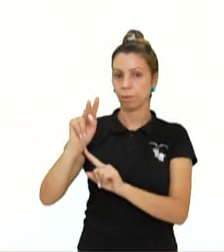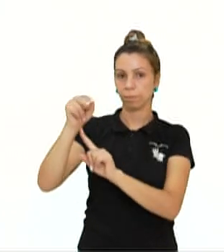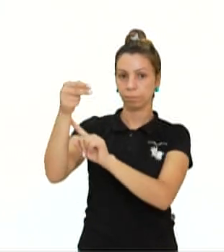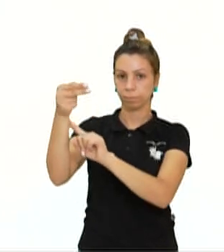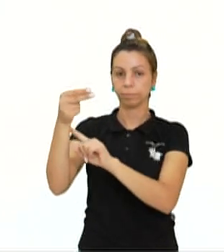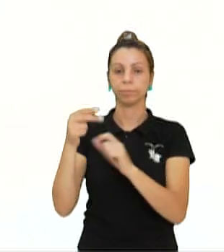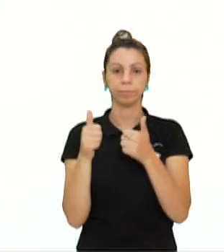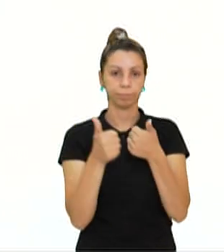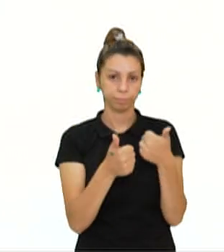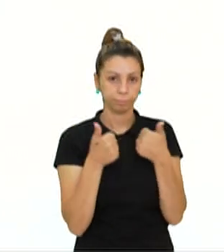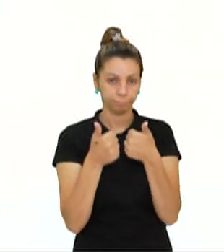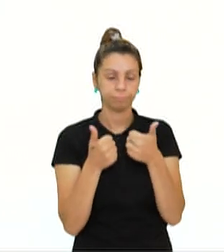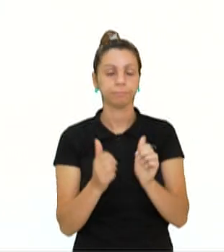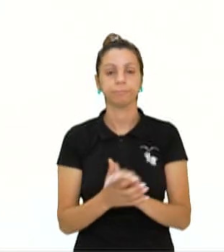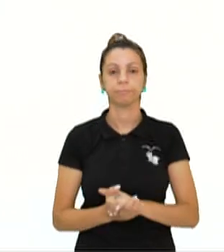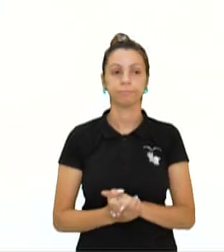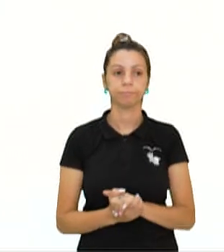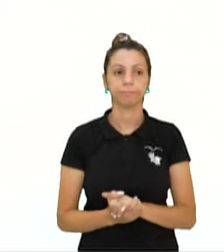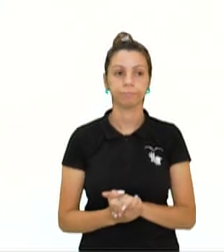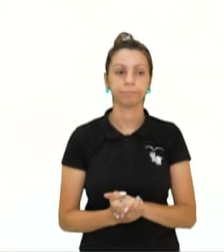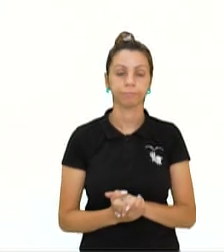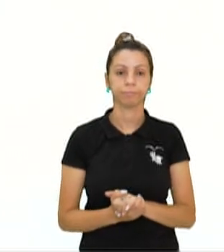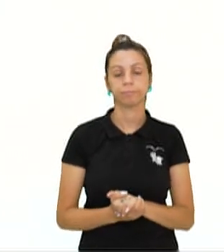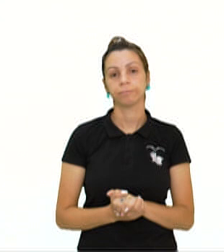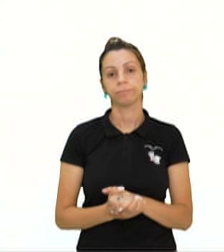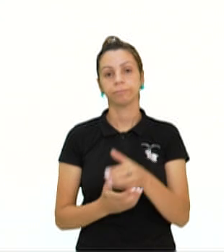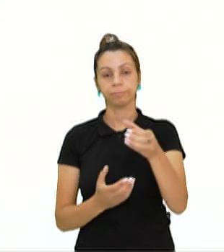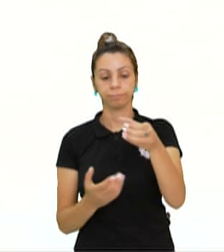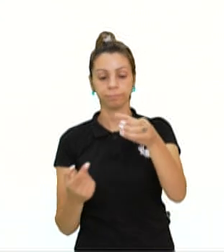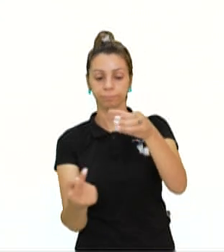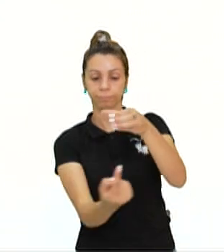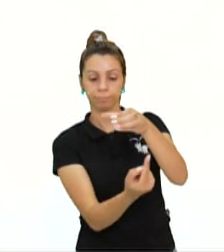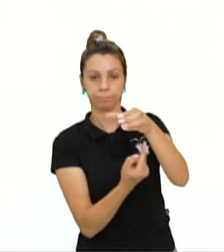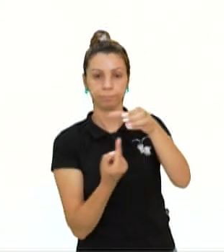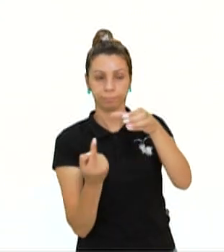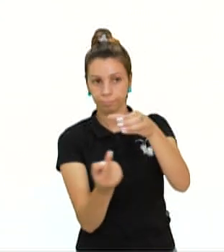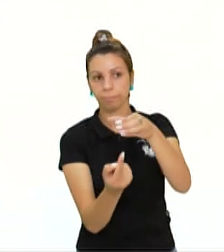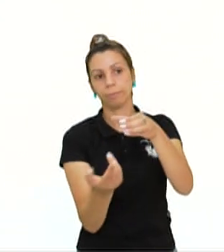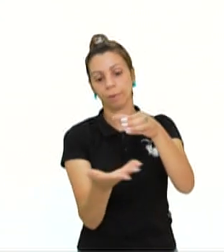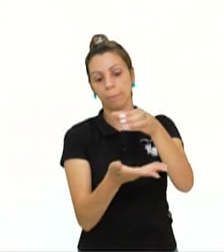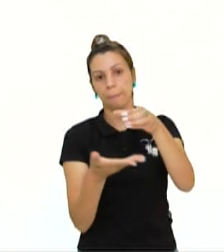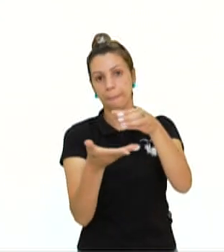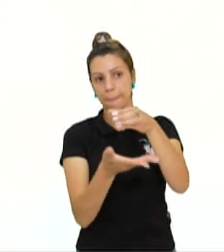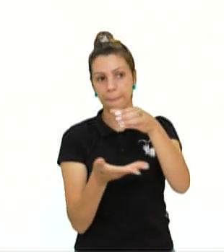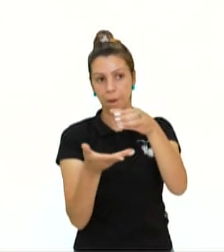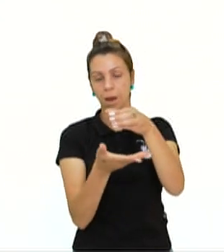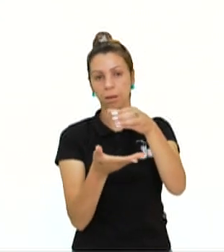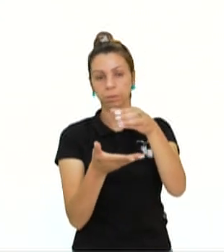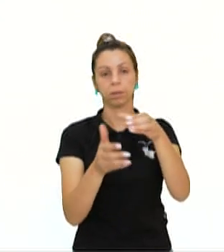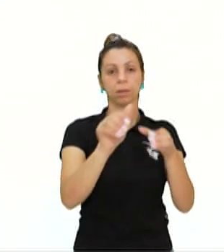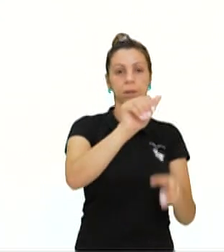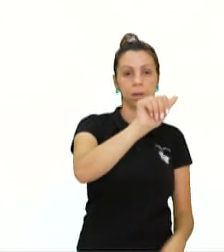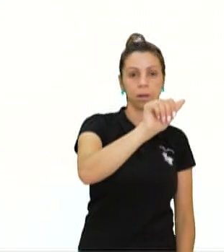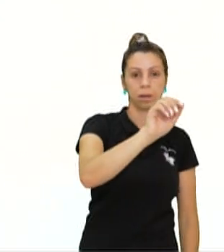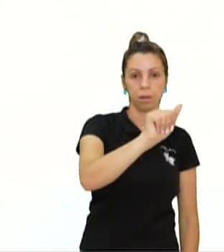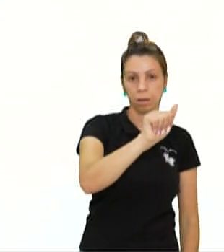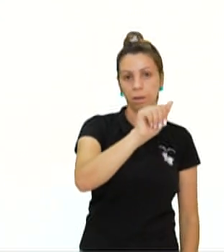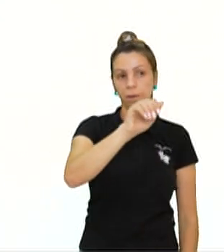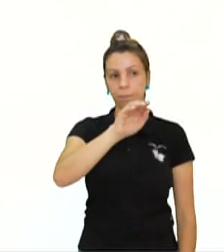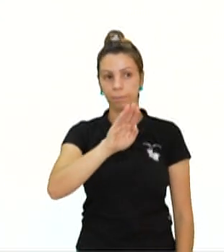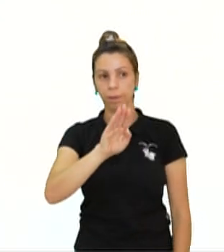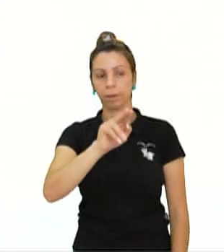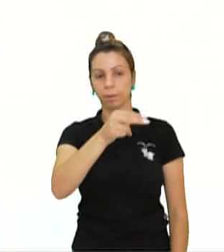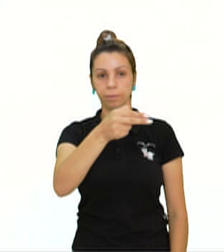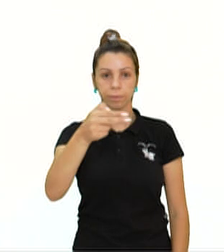quadrado, beleza? Então, como a base é esse círculo, eu coloquei então que a área da base é o π vezes o